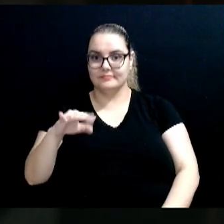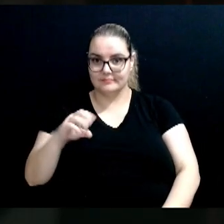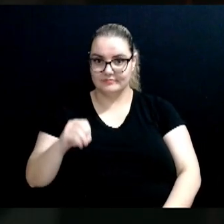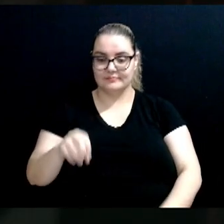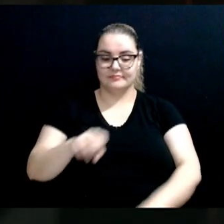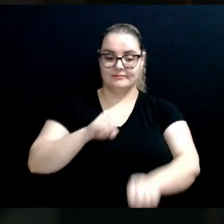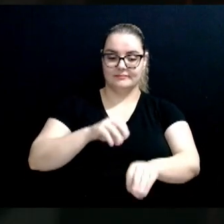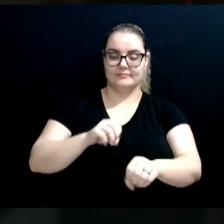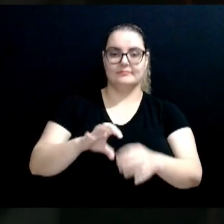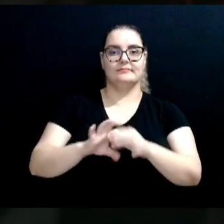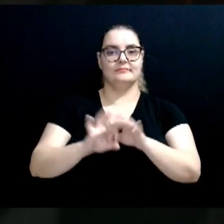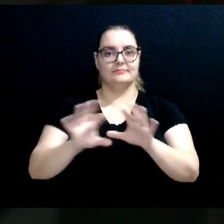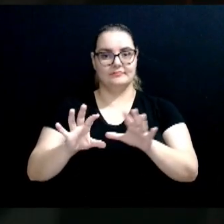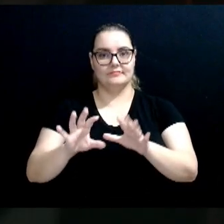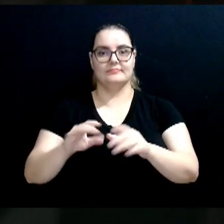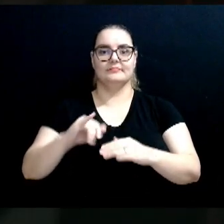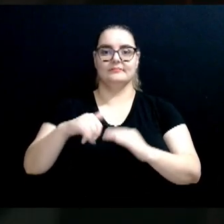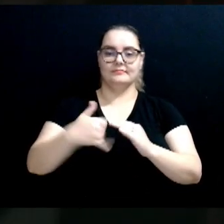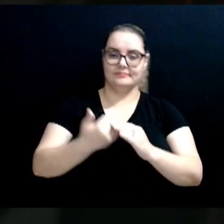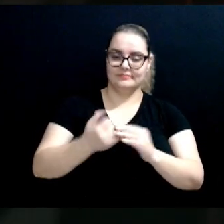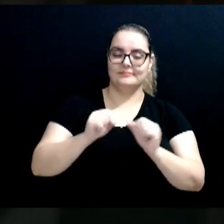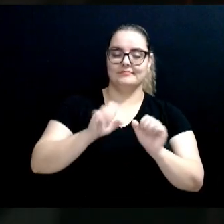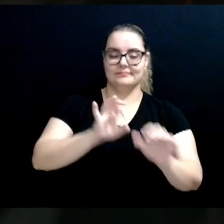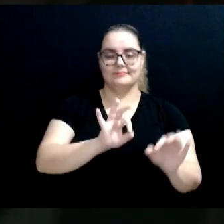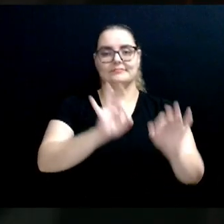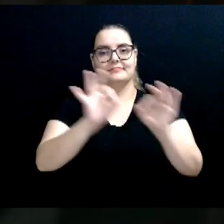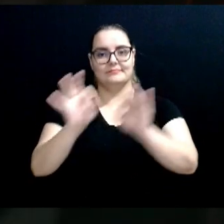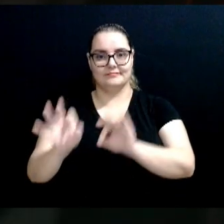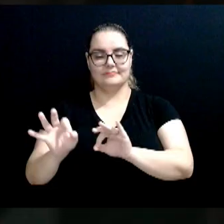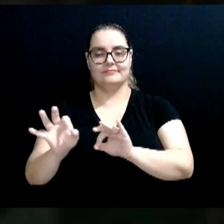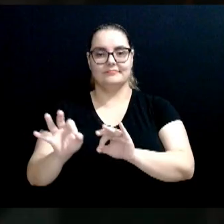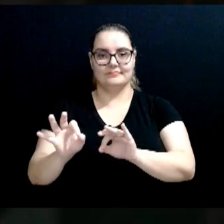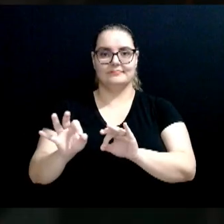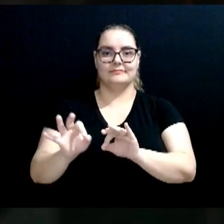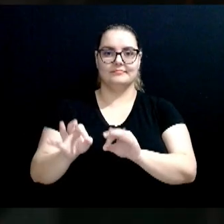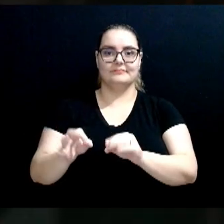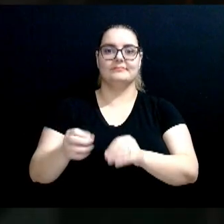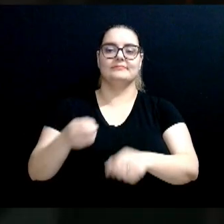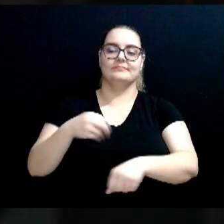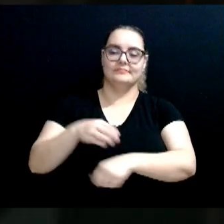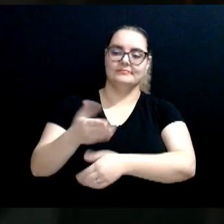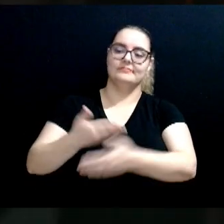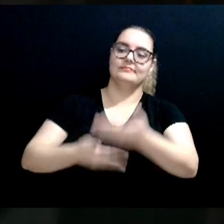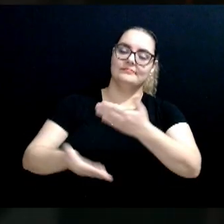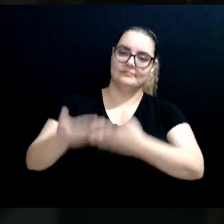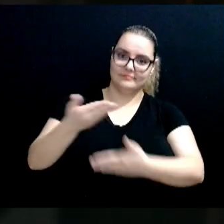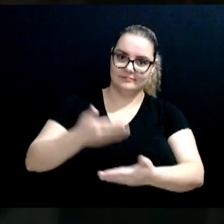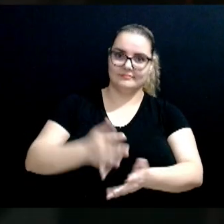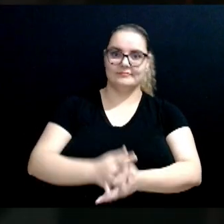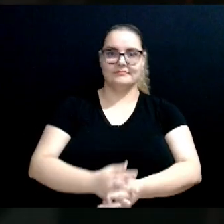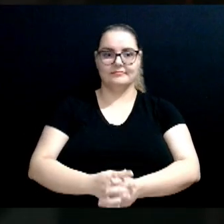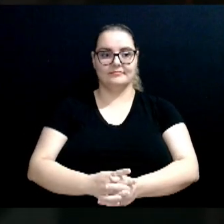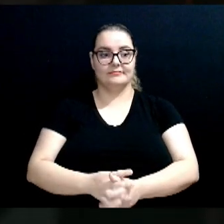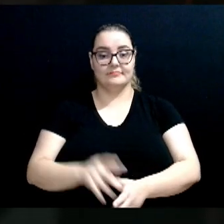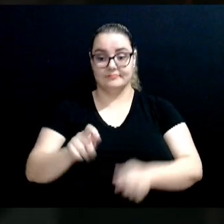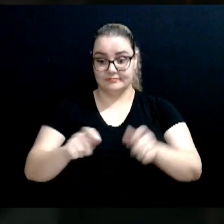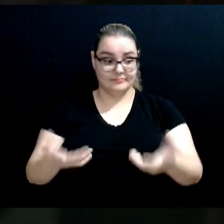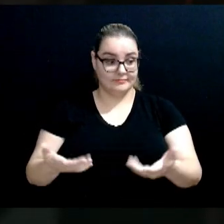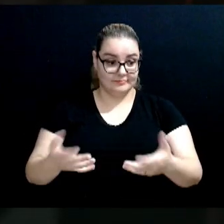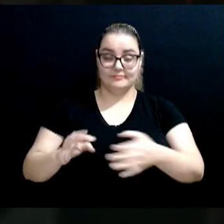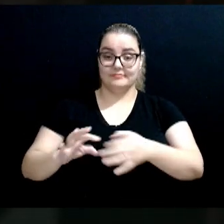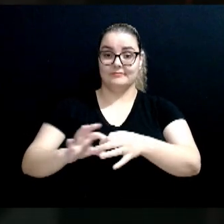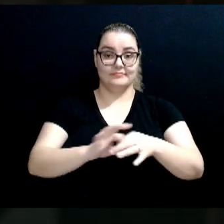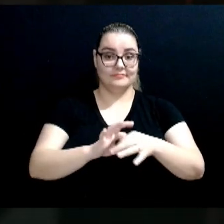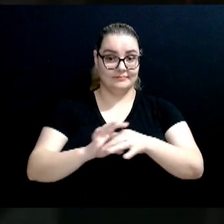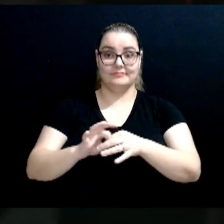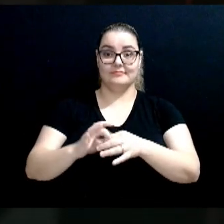disponível no YouTube. Você pode acompanhar ao vivo no YouTube, pode repassar, compartilhar para as pessoas que são do seu círculo de amizade, da sua